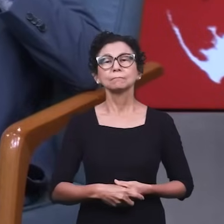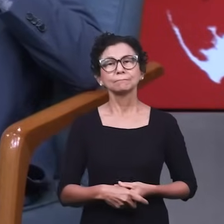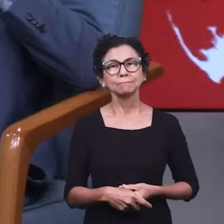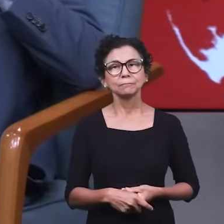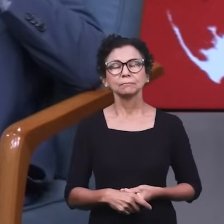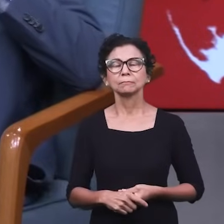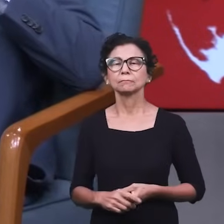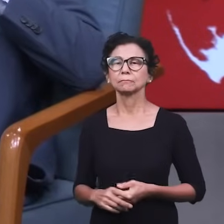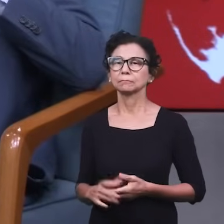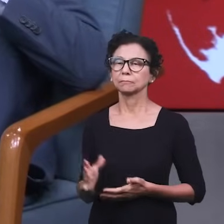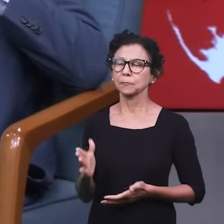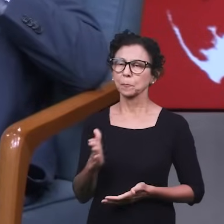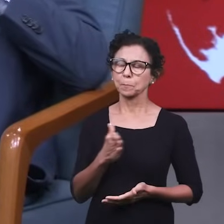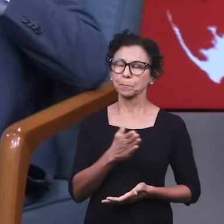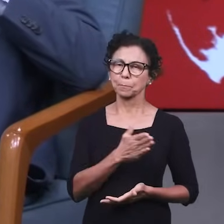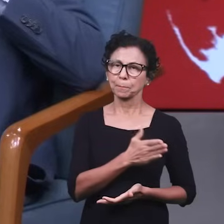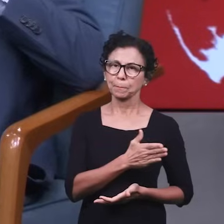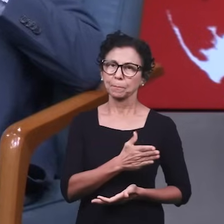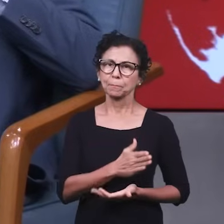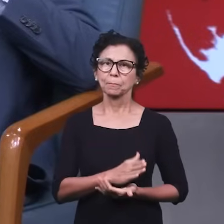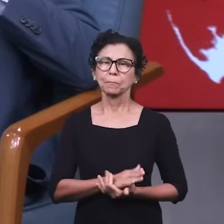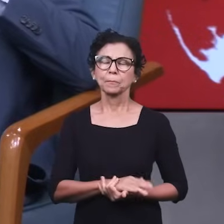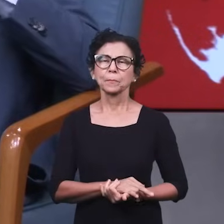O dom espiritual,